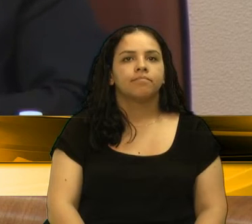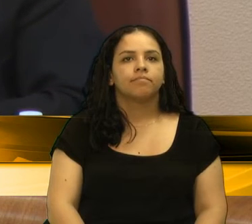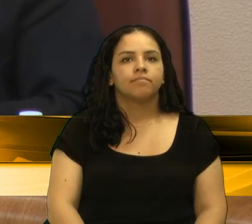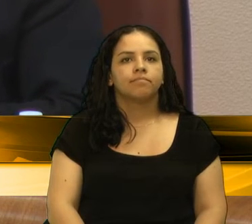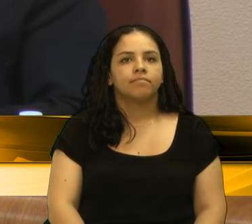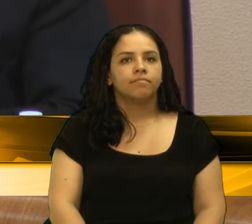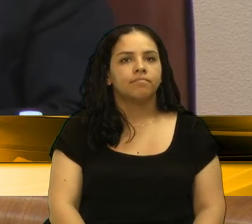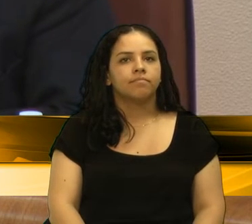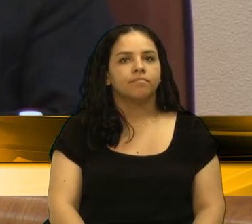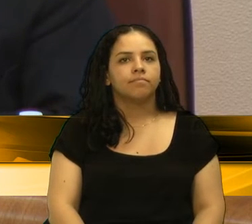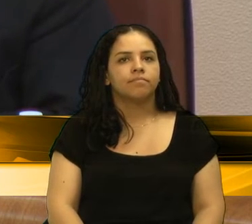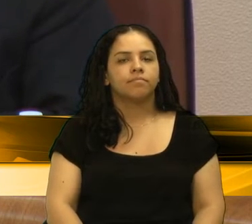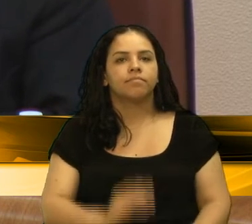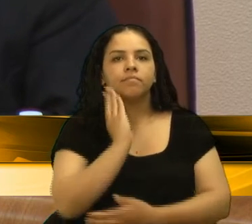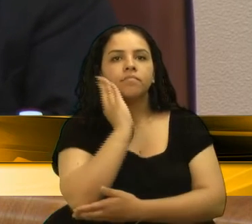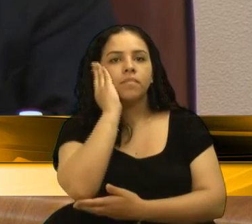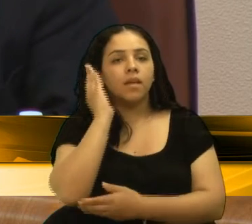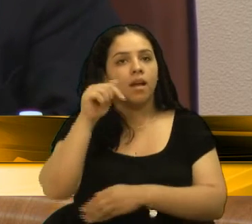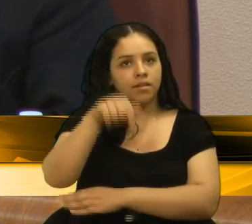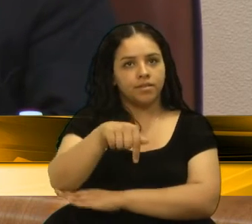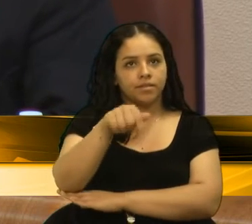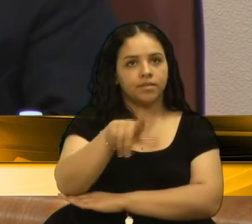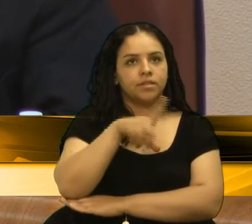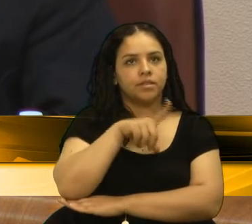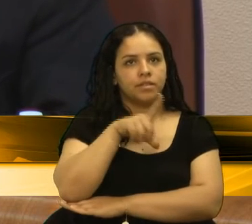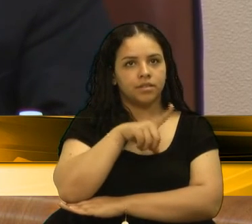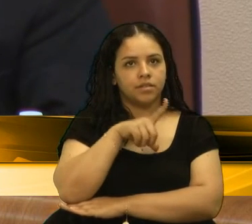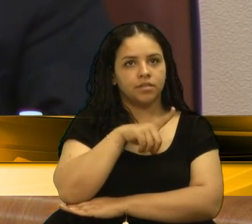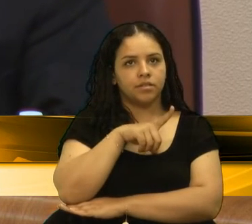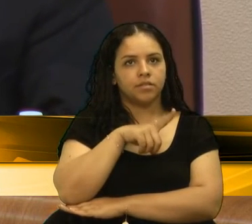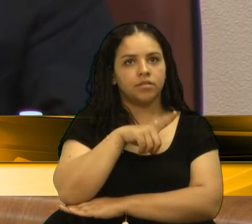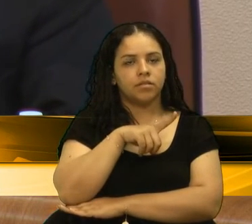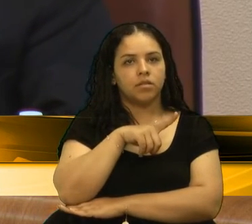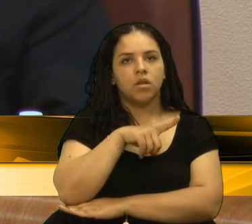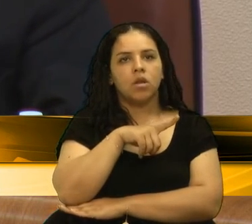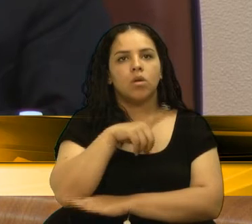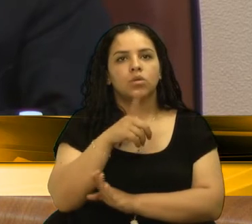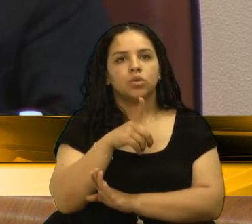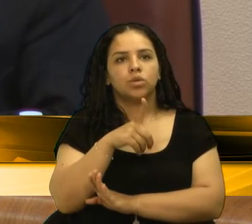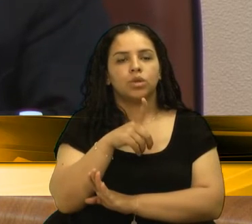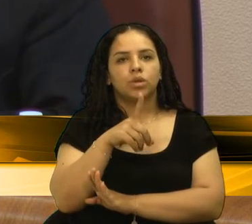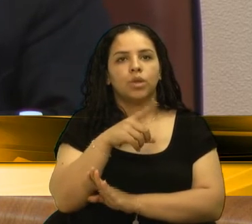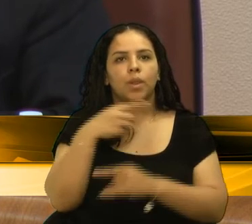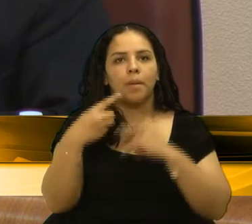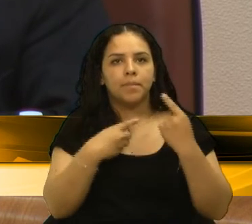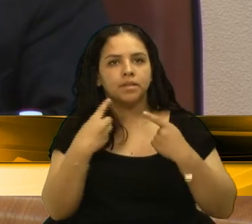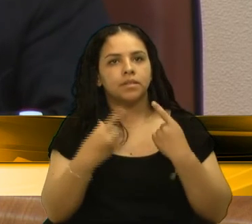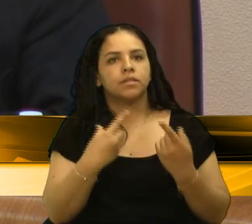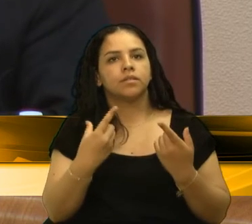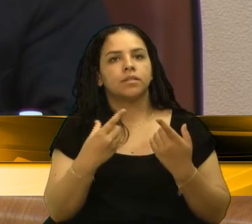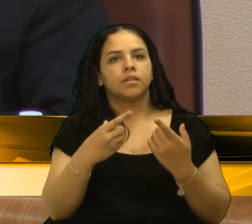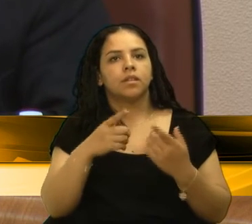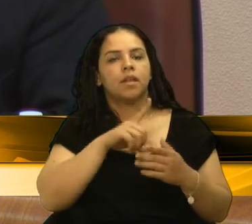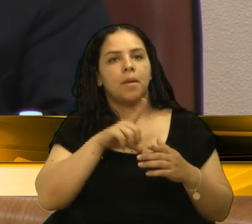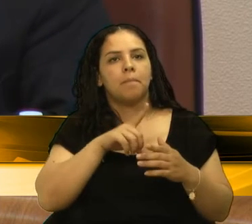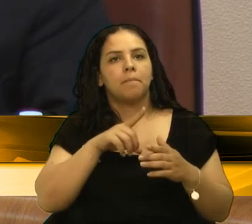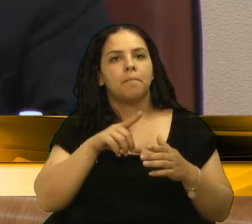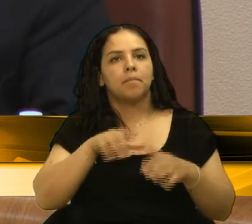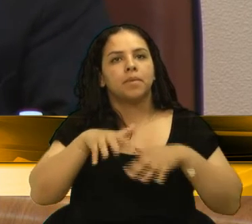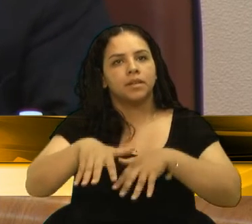Doutora Cássia Kuhn, aqui nós temos o caso que são os casos objeto da denúncia, que são a parada livre e a bênção dos